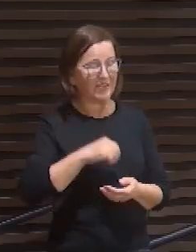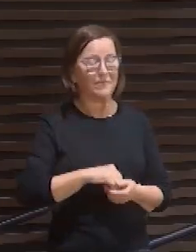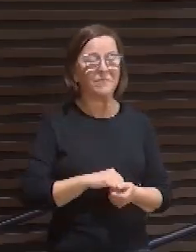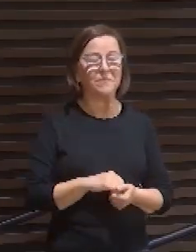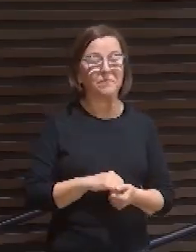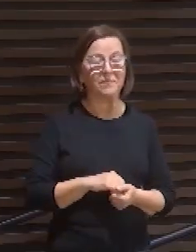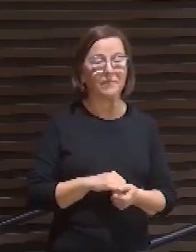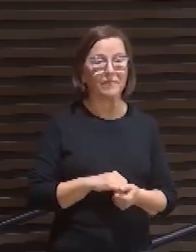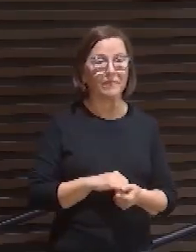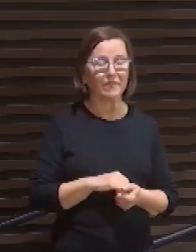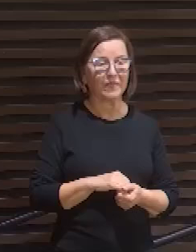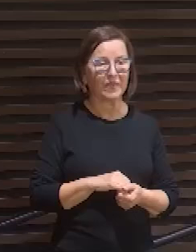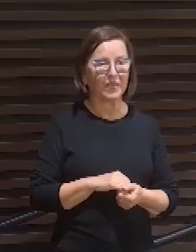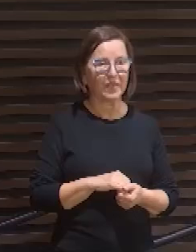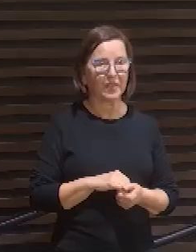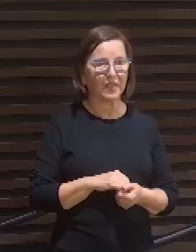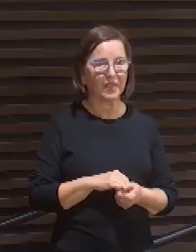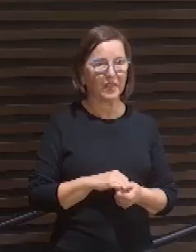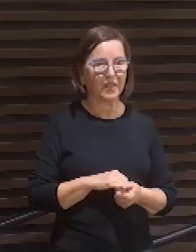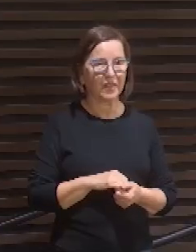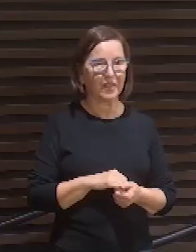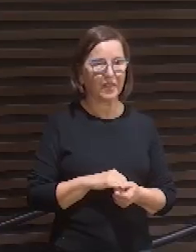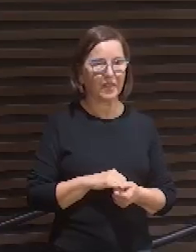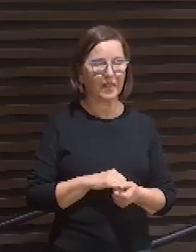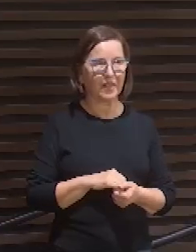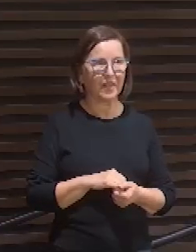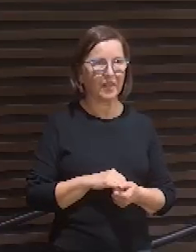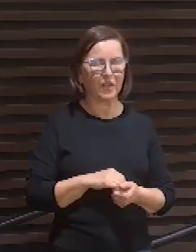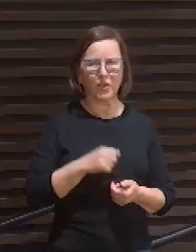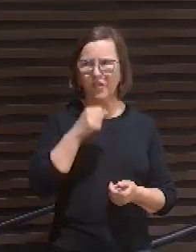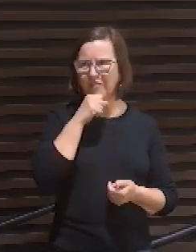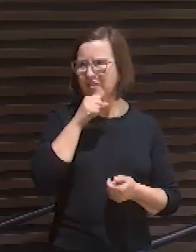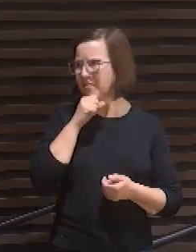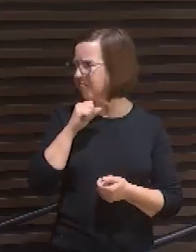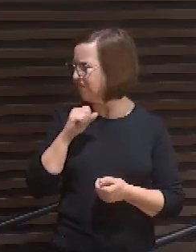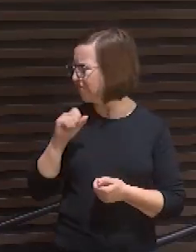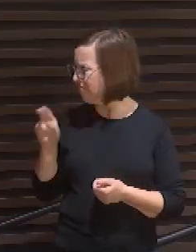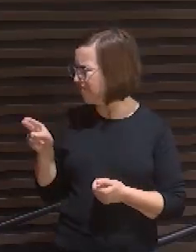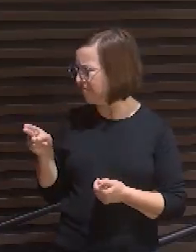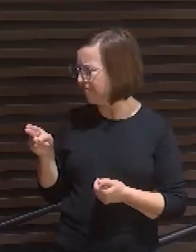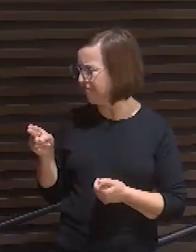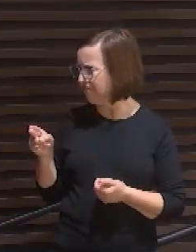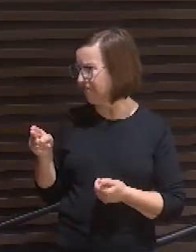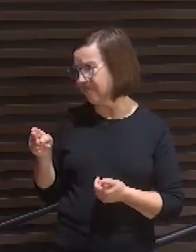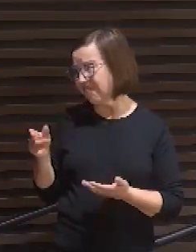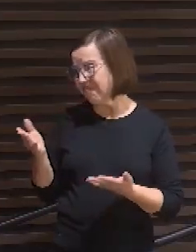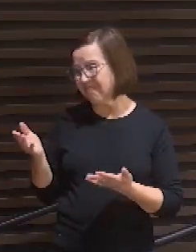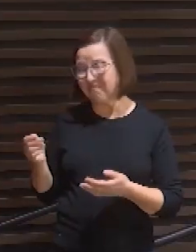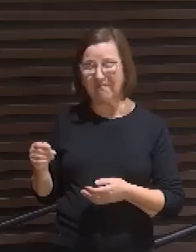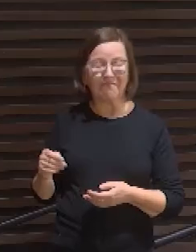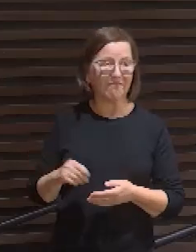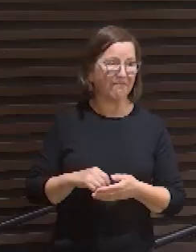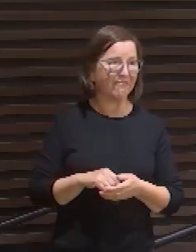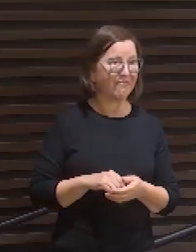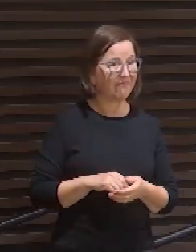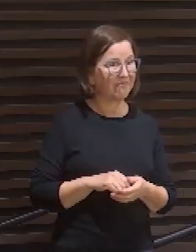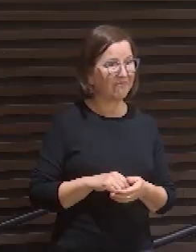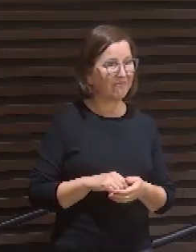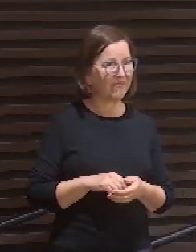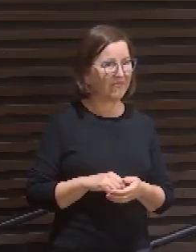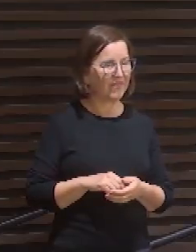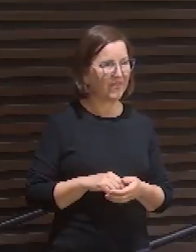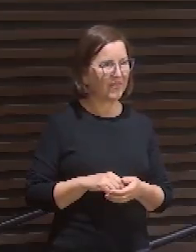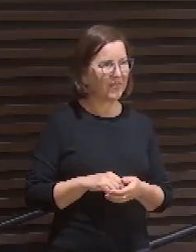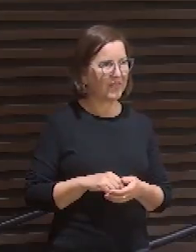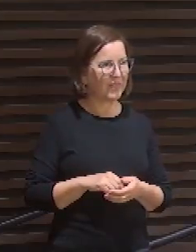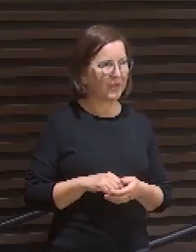O senhor já experimentado olhou para ele, não fez muito caso. Não, vamos, eu